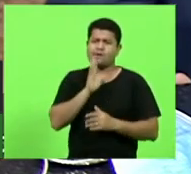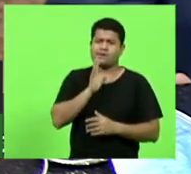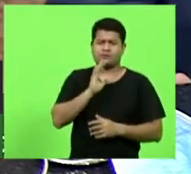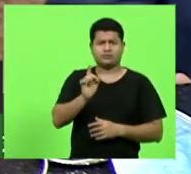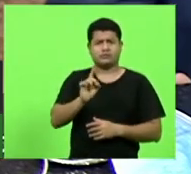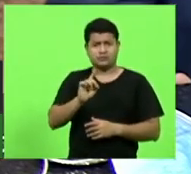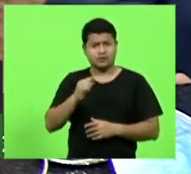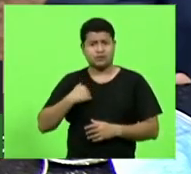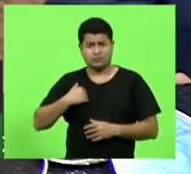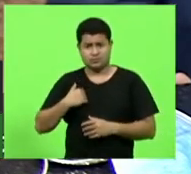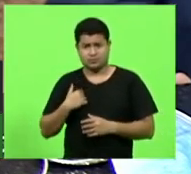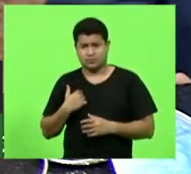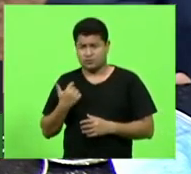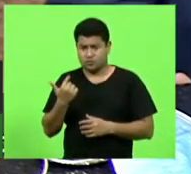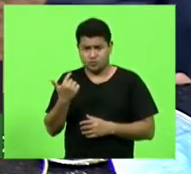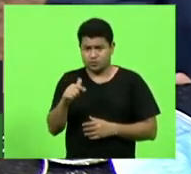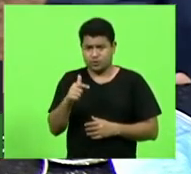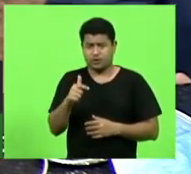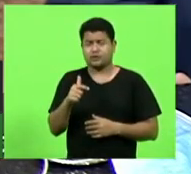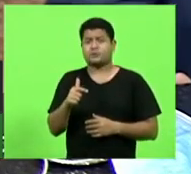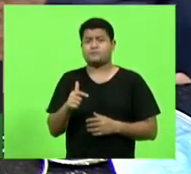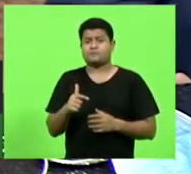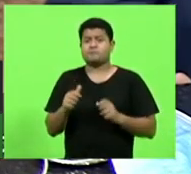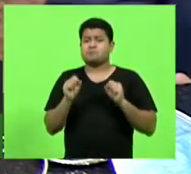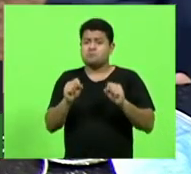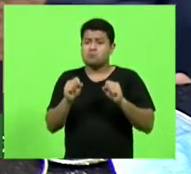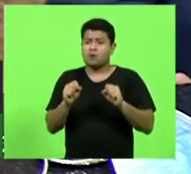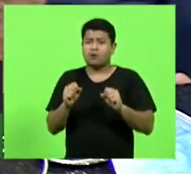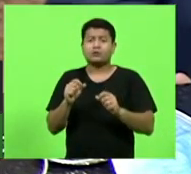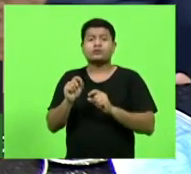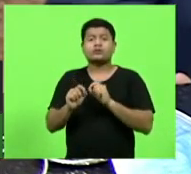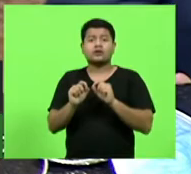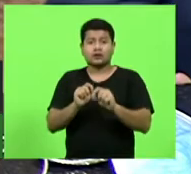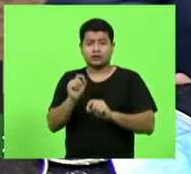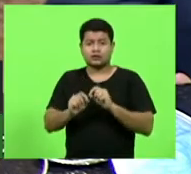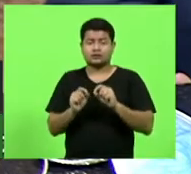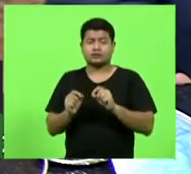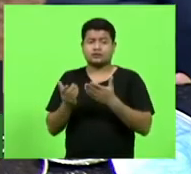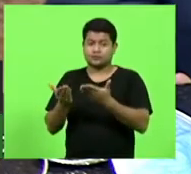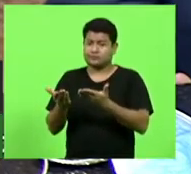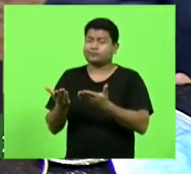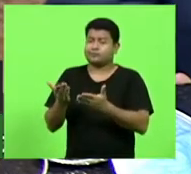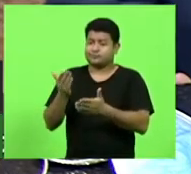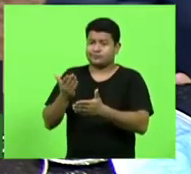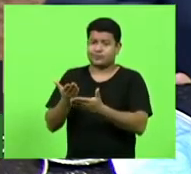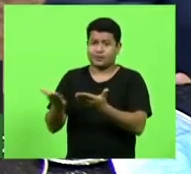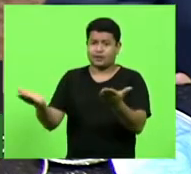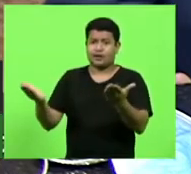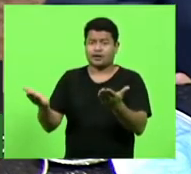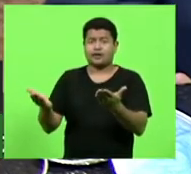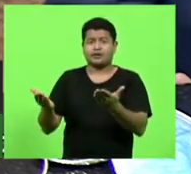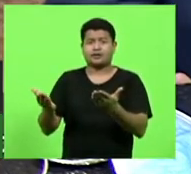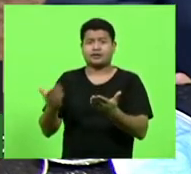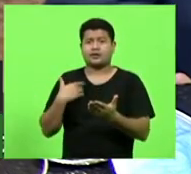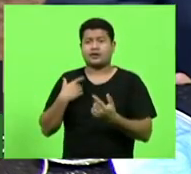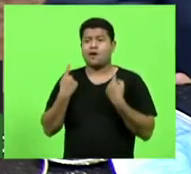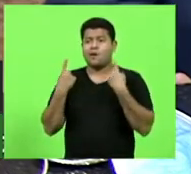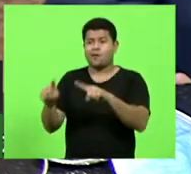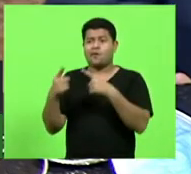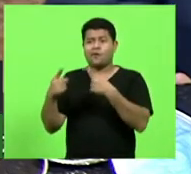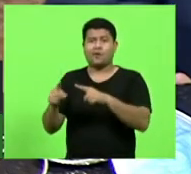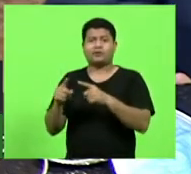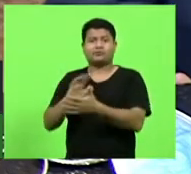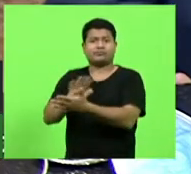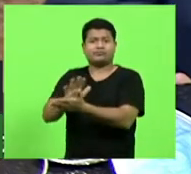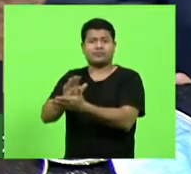cometendo um desfavor, uma covardia com os agricultores que não conseguem exportar seus grãos.